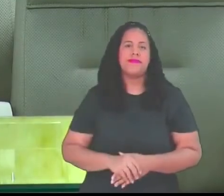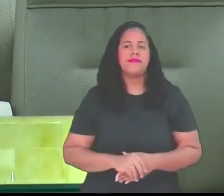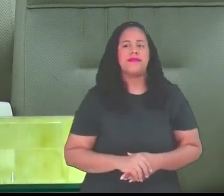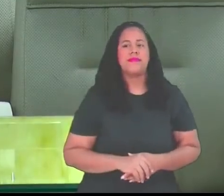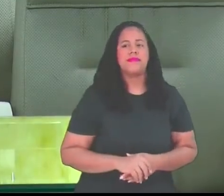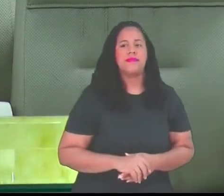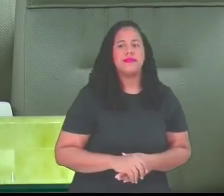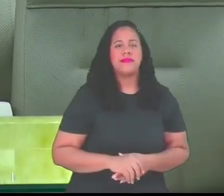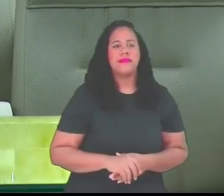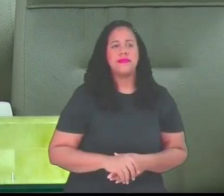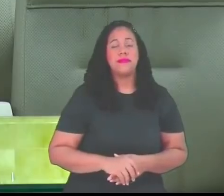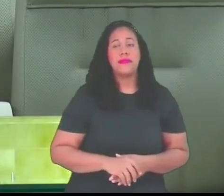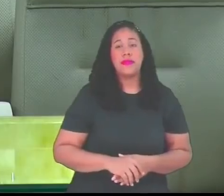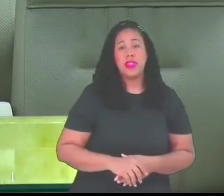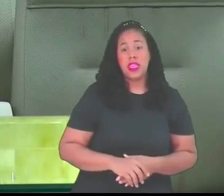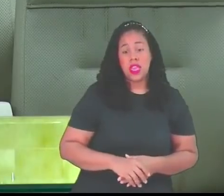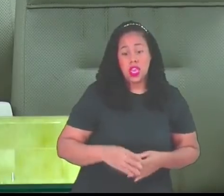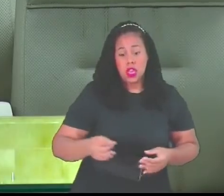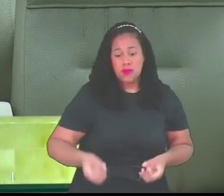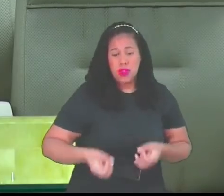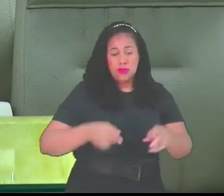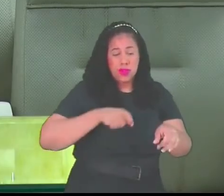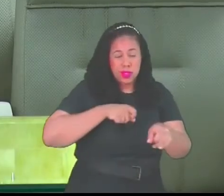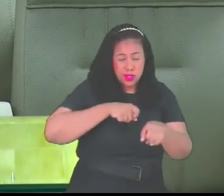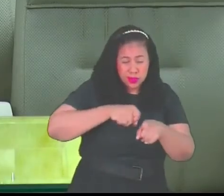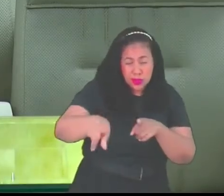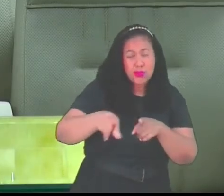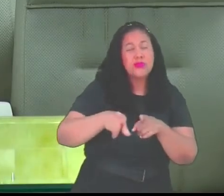Ele foi expulso por Carlos V,